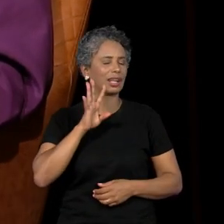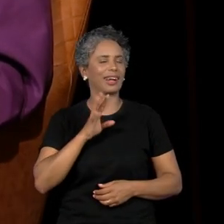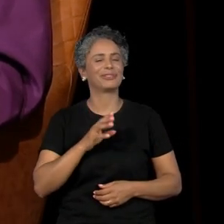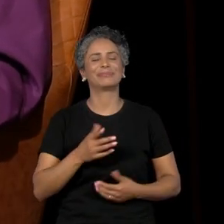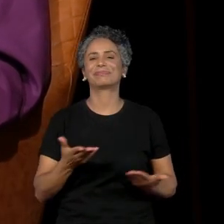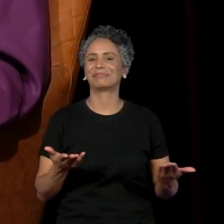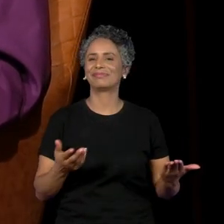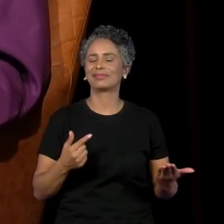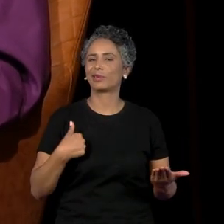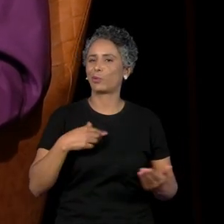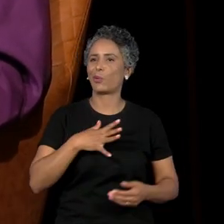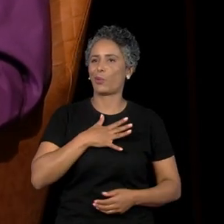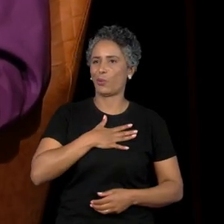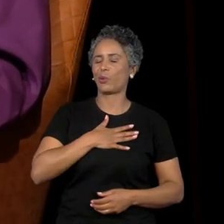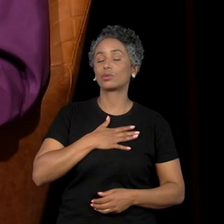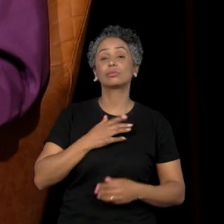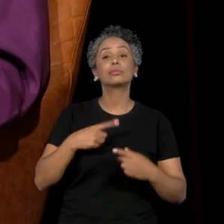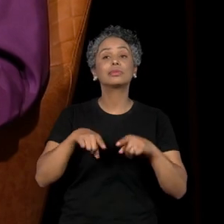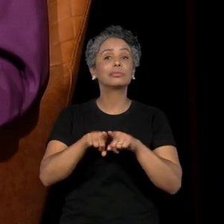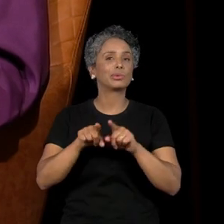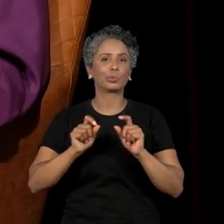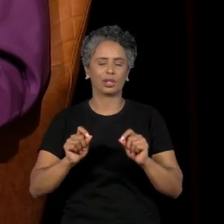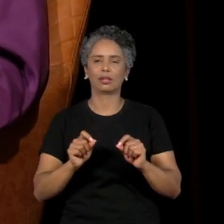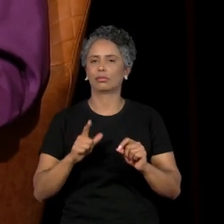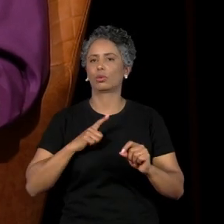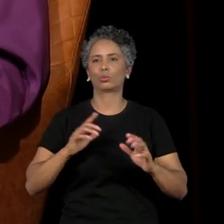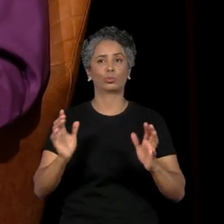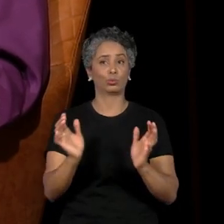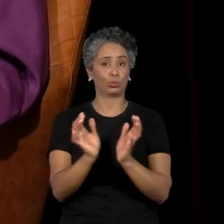Marika. Uhum. E a gente,